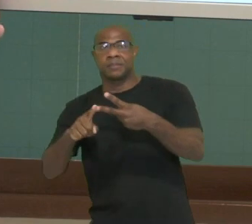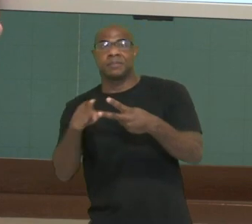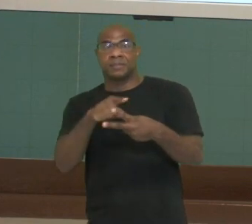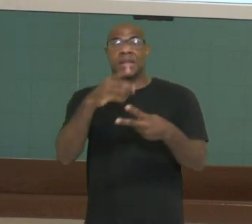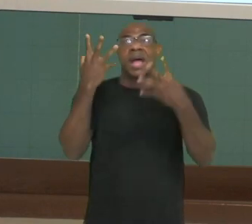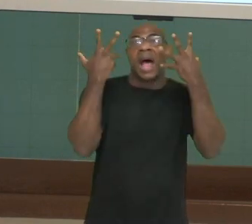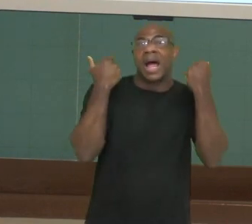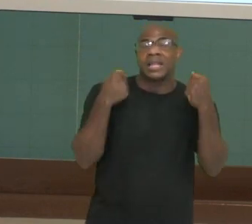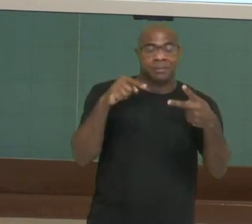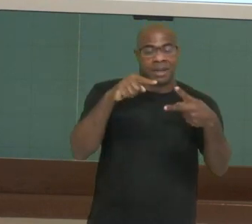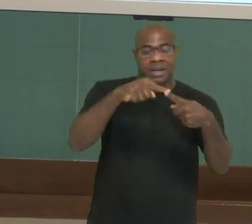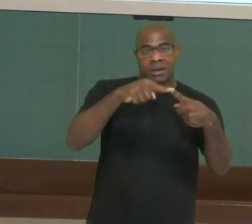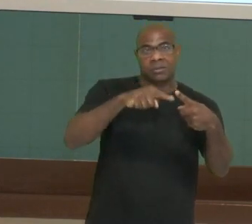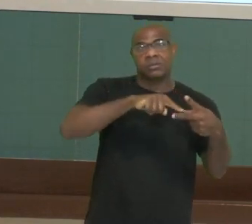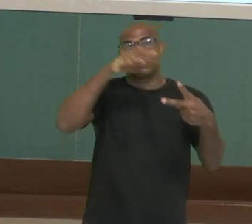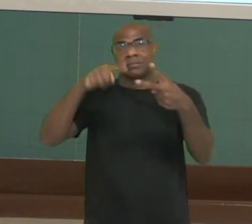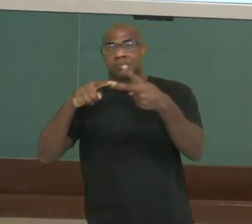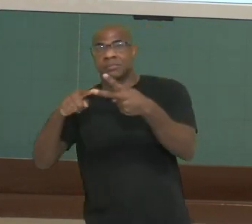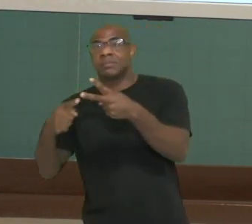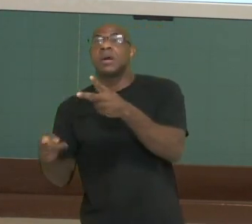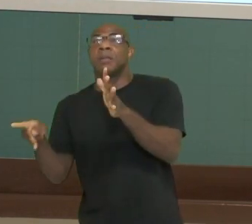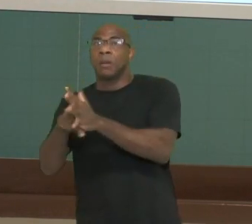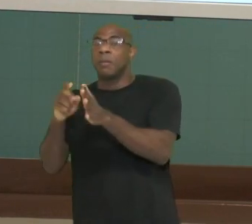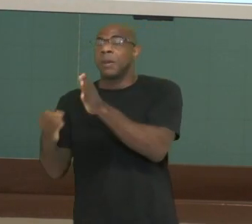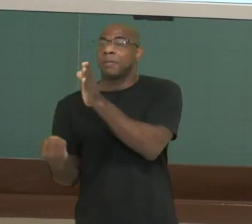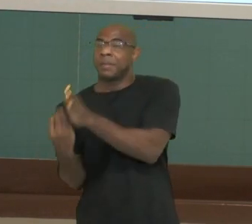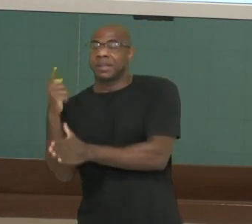célula vegetal das plantas.